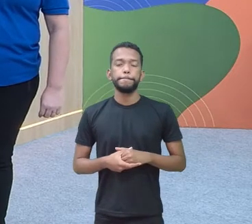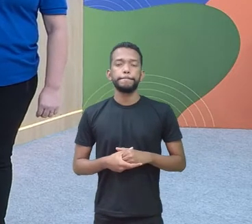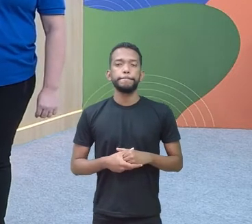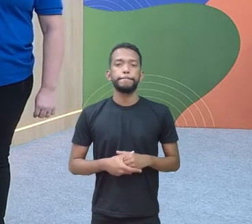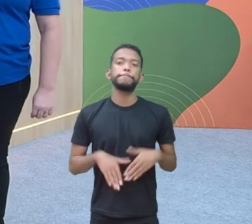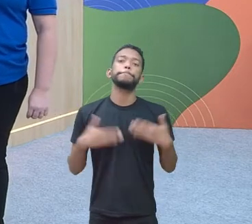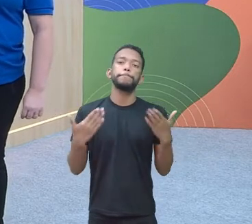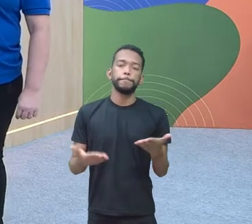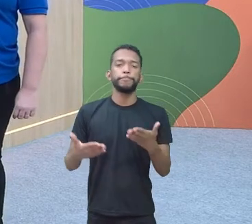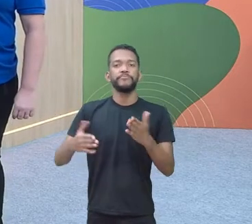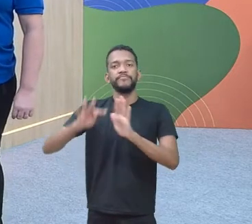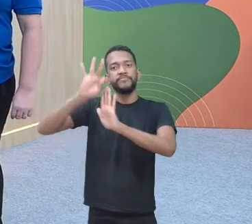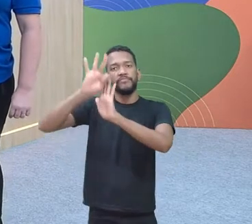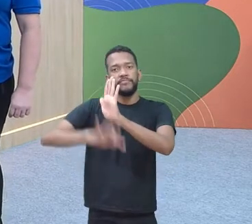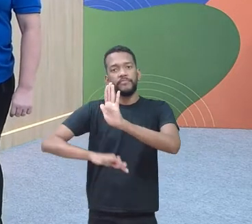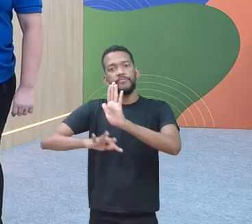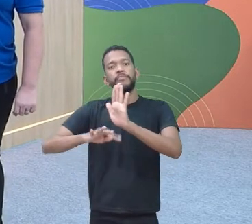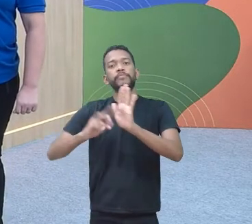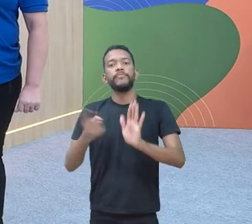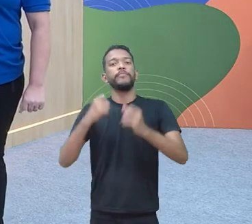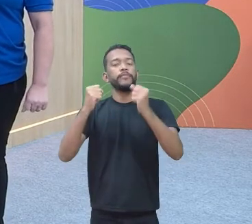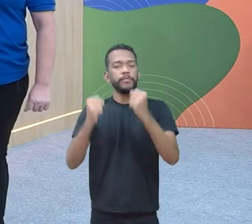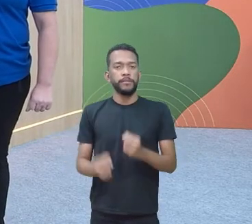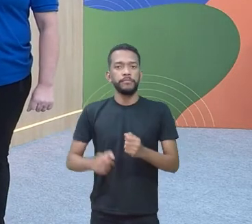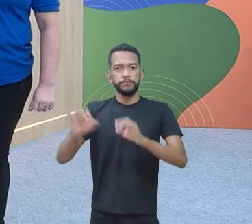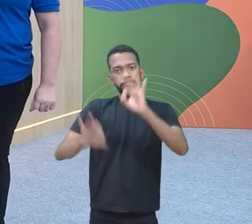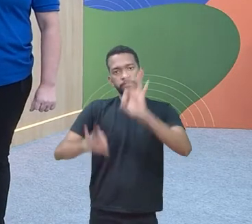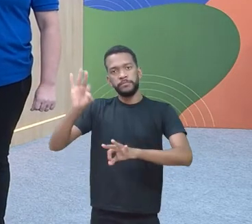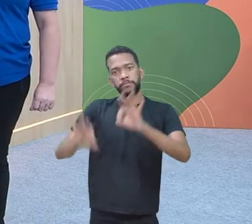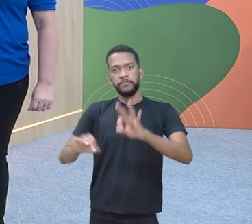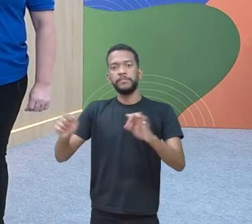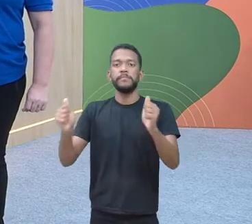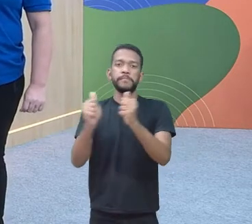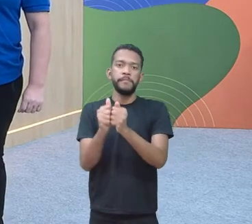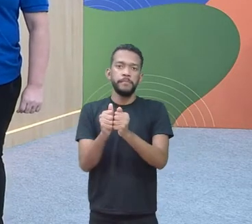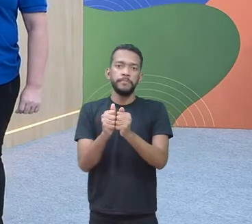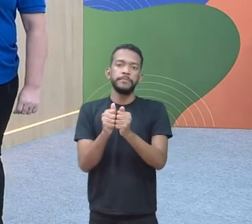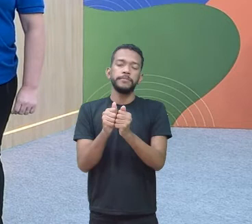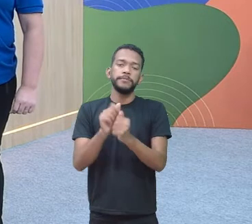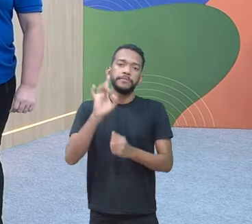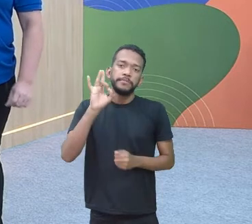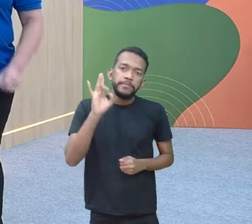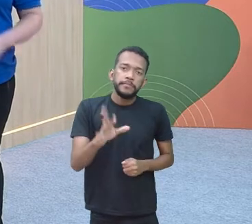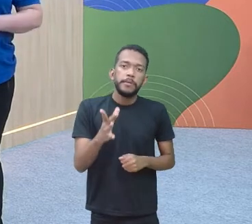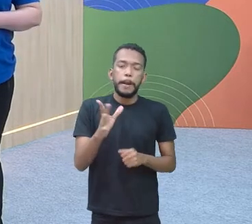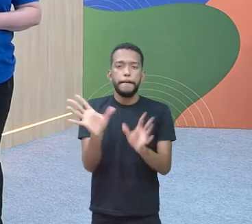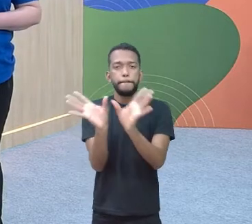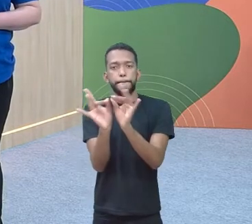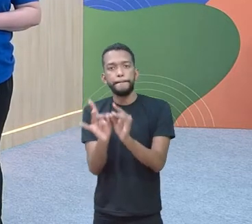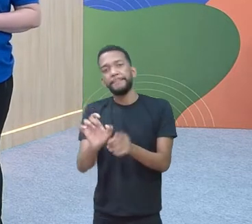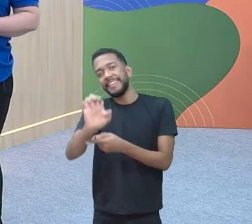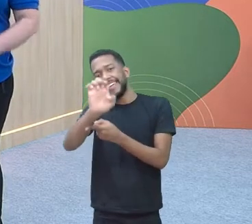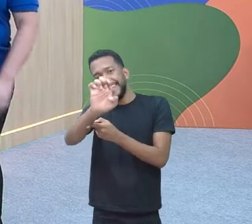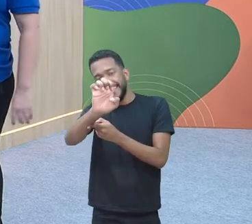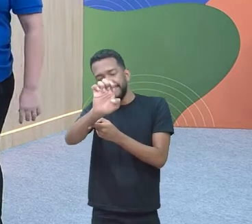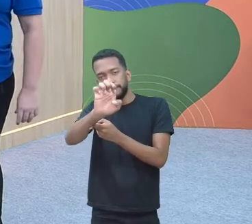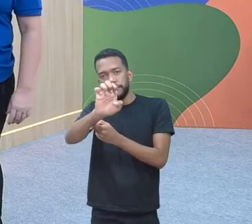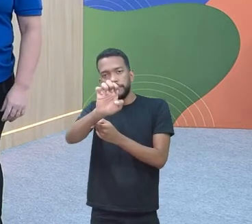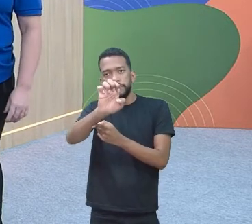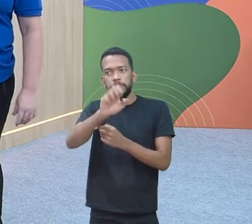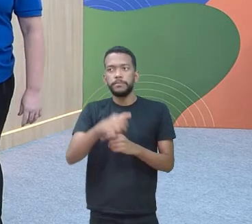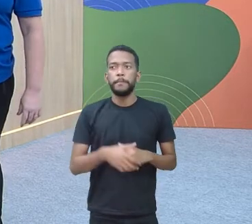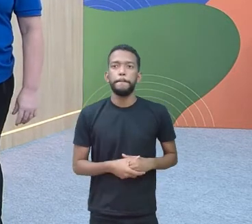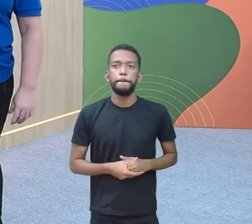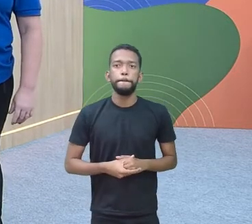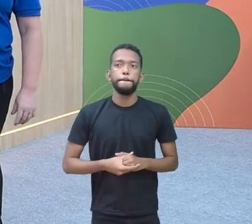Então, na reescrita 2, nós vamos organizar as orações só com a conjunção